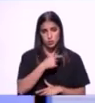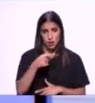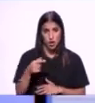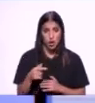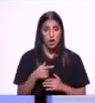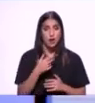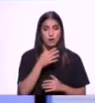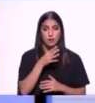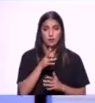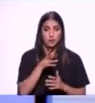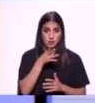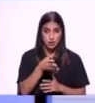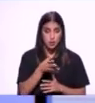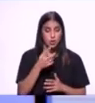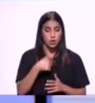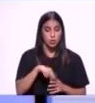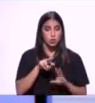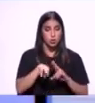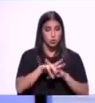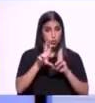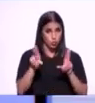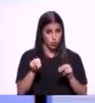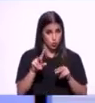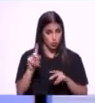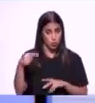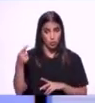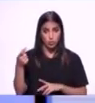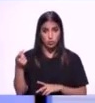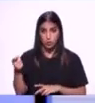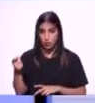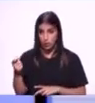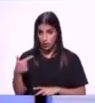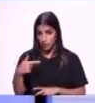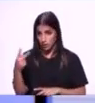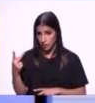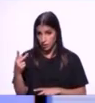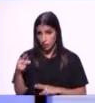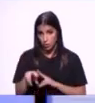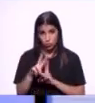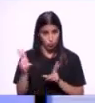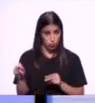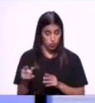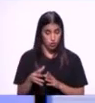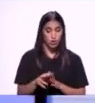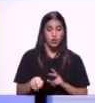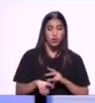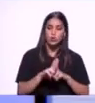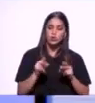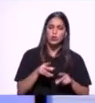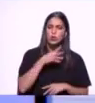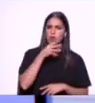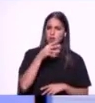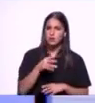que nunca o fizemos com qualquer outro canal televisivo, nunca. Nunca indicamos ninguém.